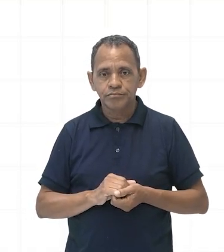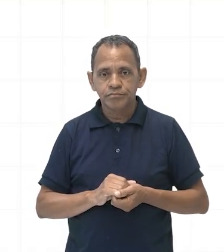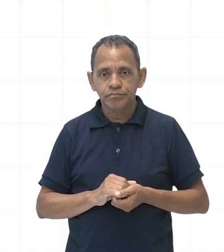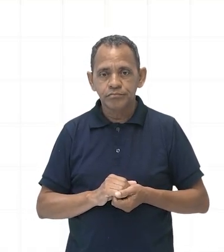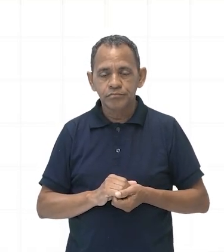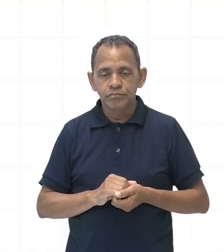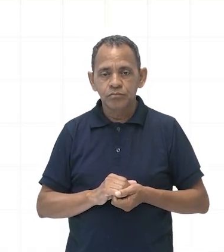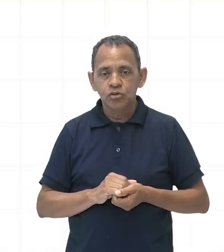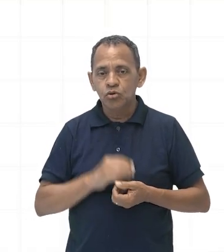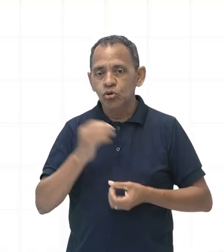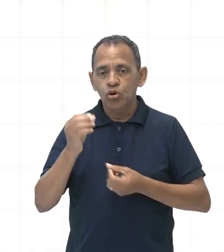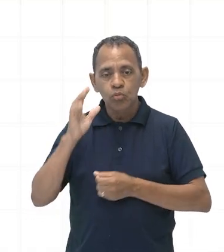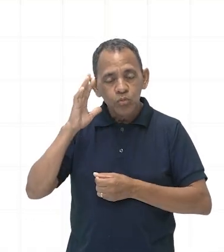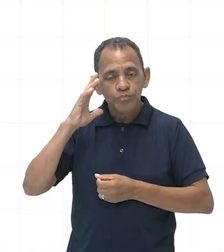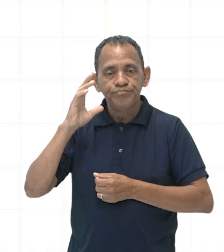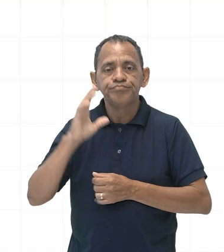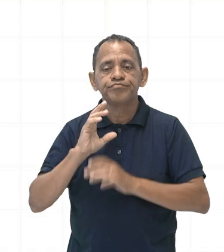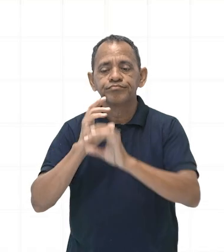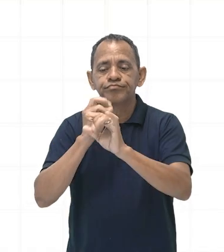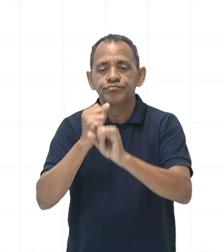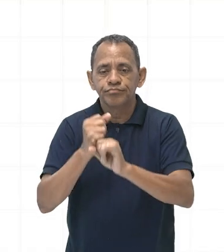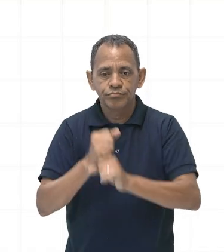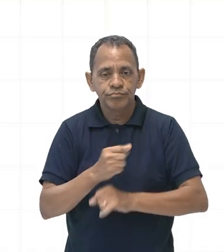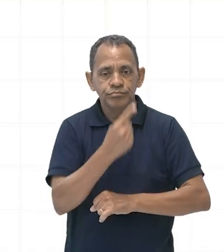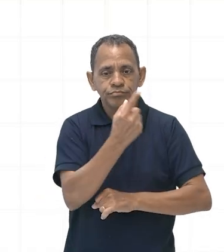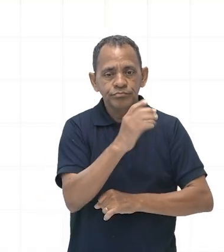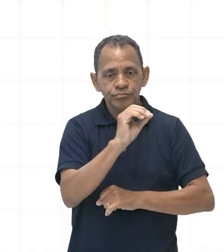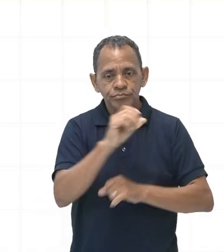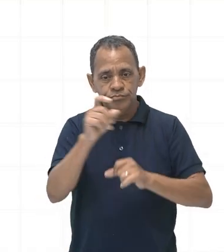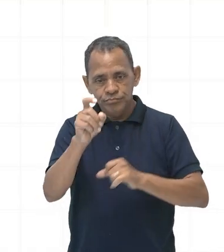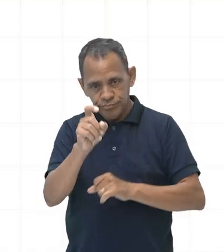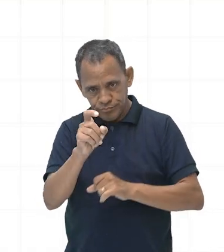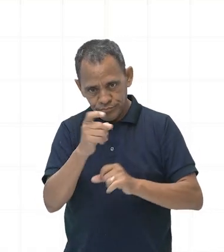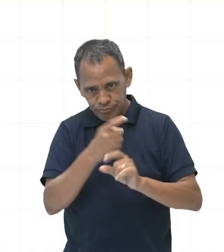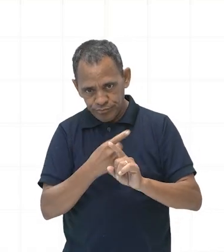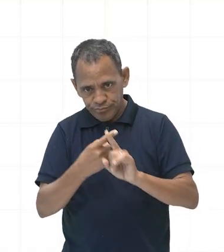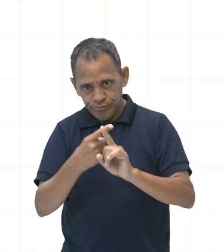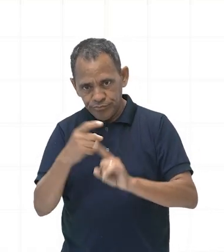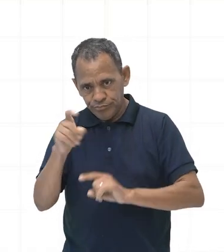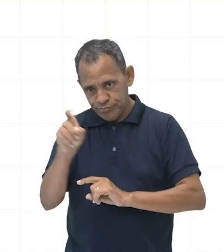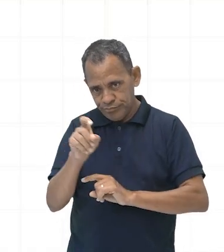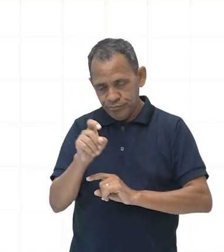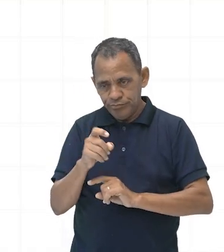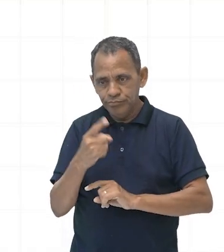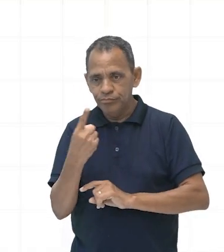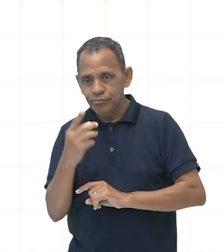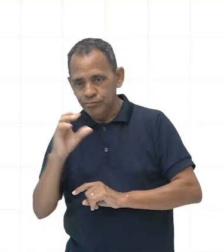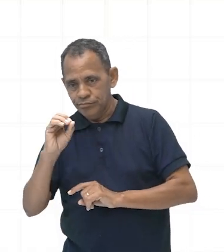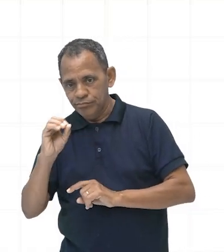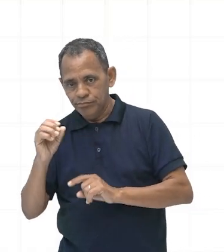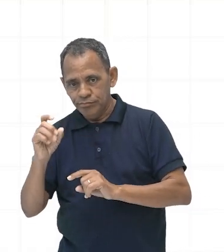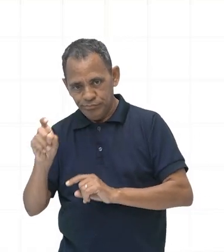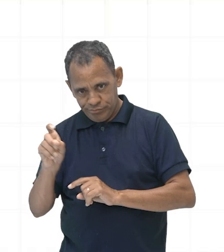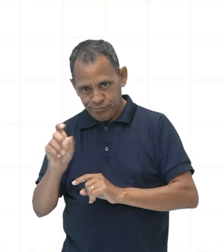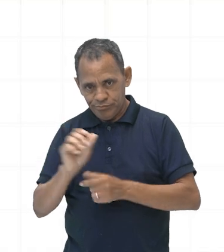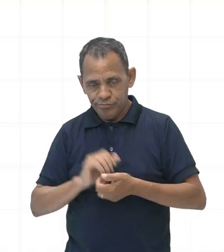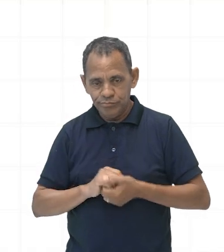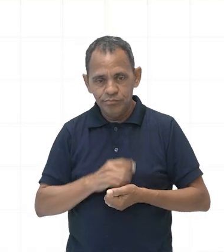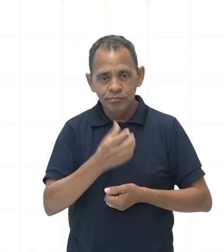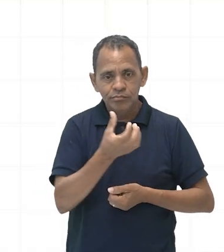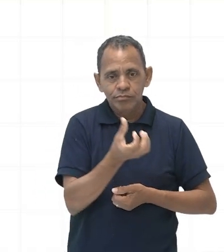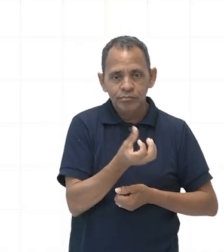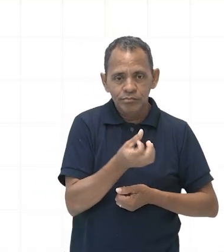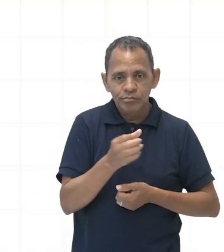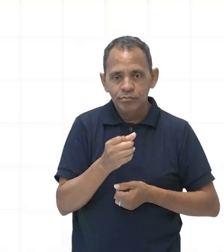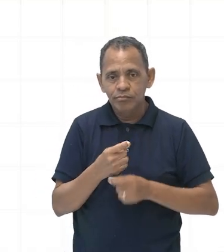só faço resolver a conta, né? 10 vezes x vai ser 10x, e 6